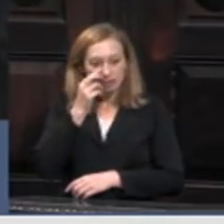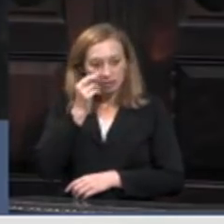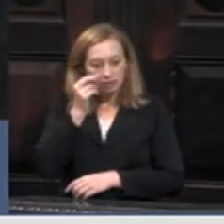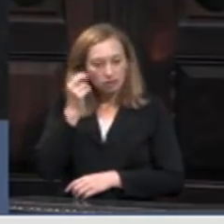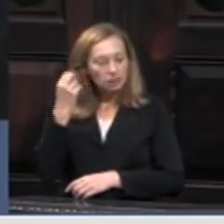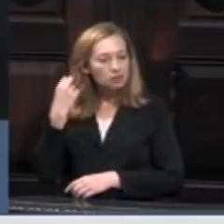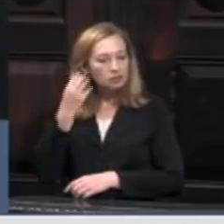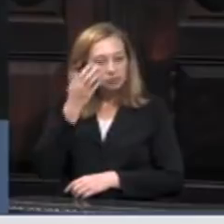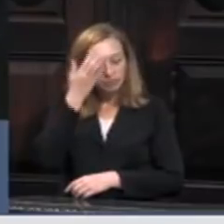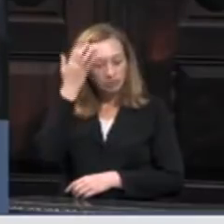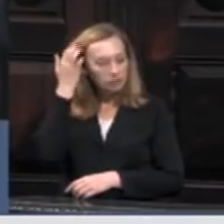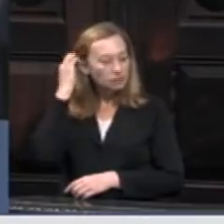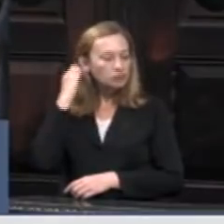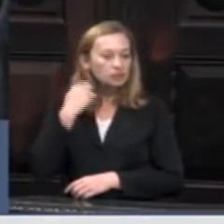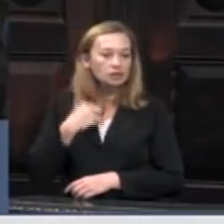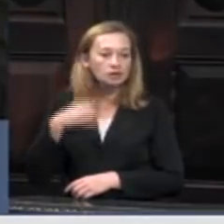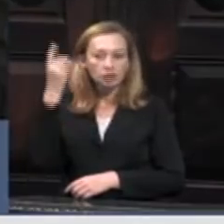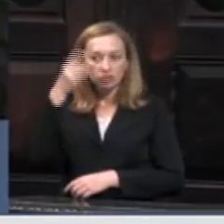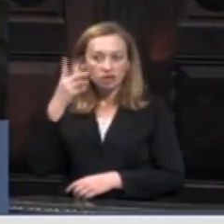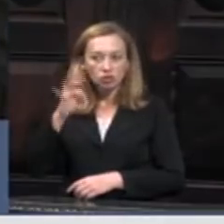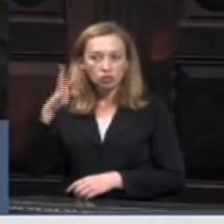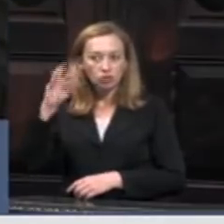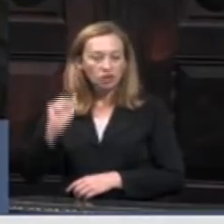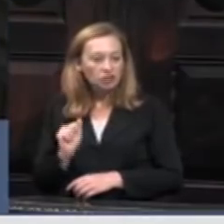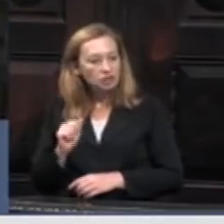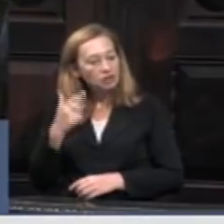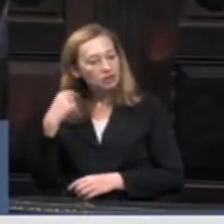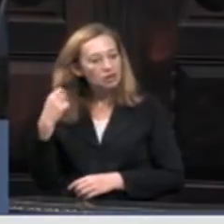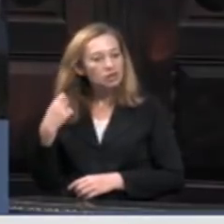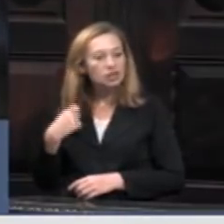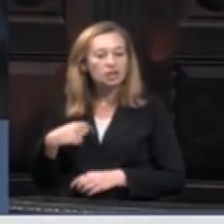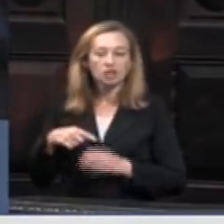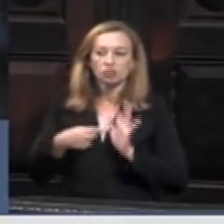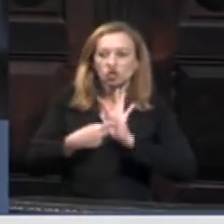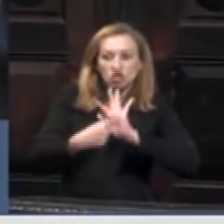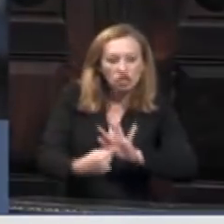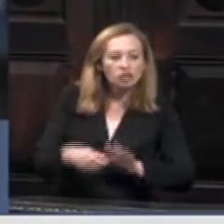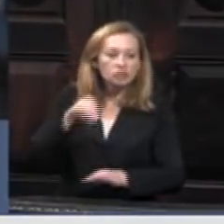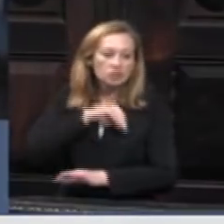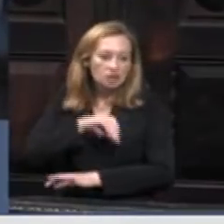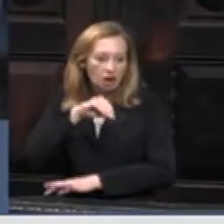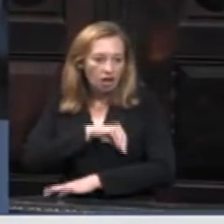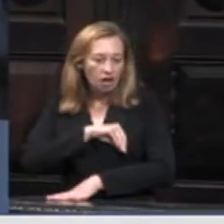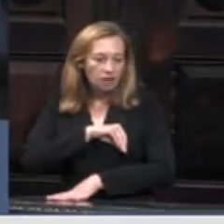Tutuca, eles consideraram que o salário médio